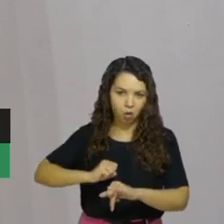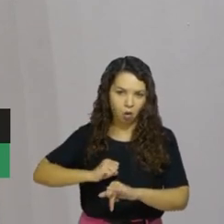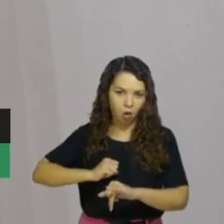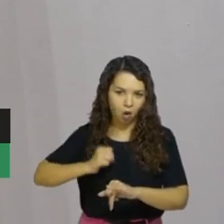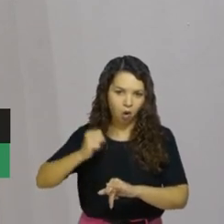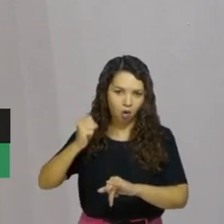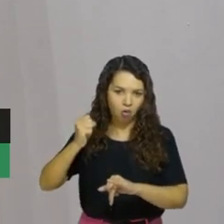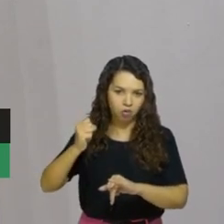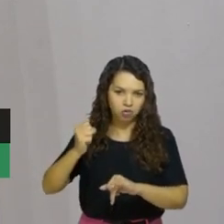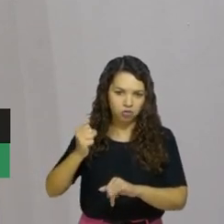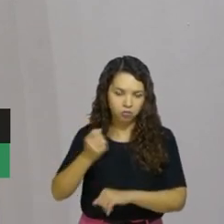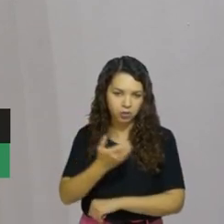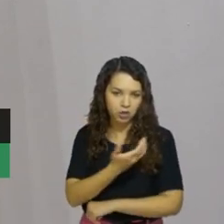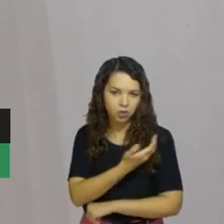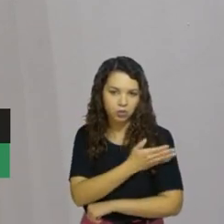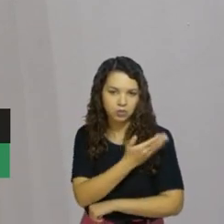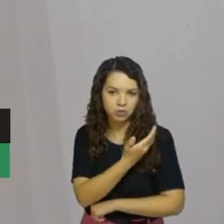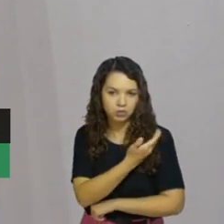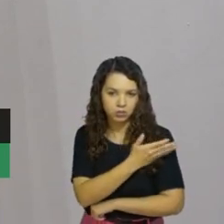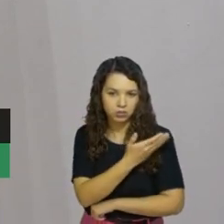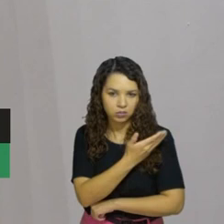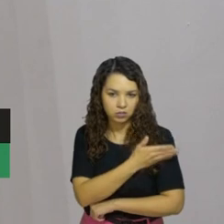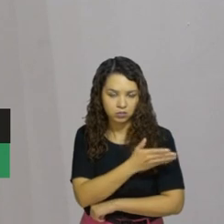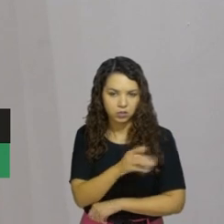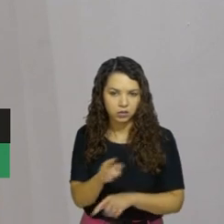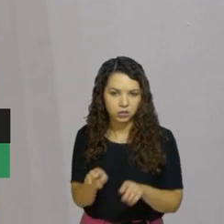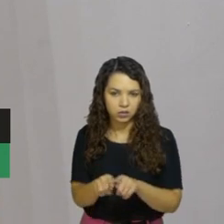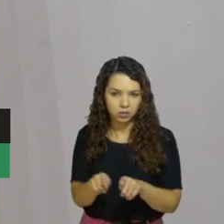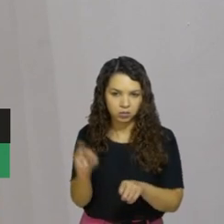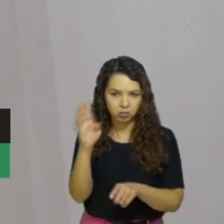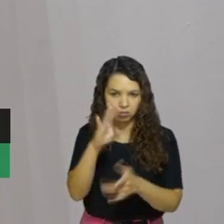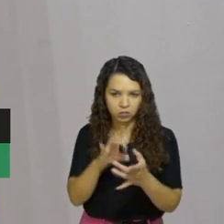preconceito e a desunião do país?